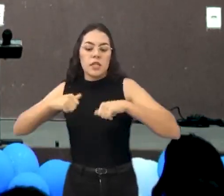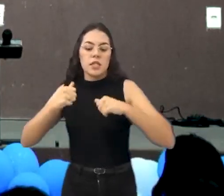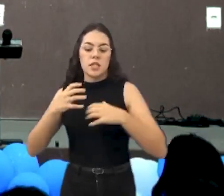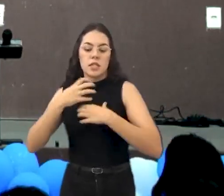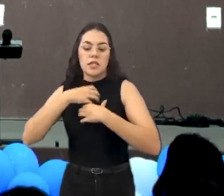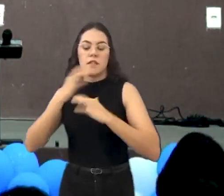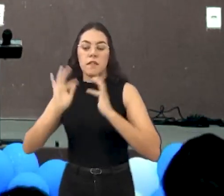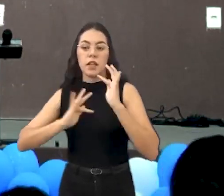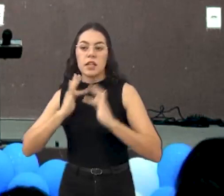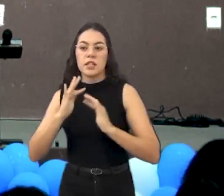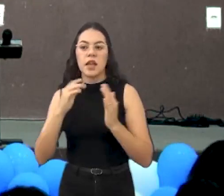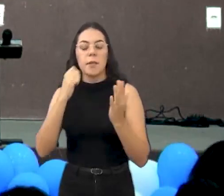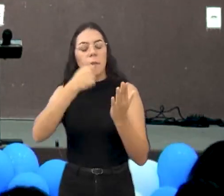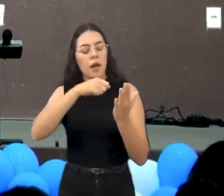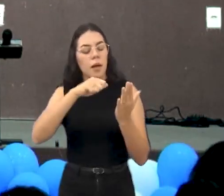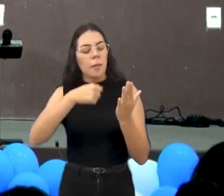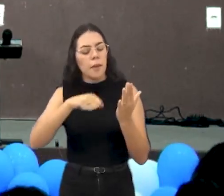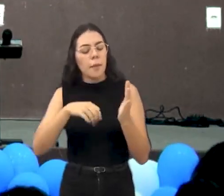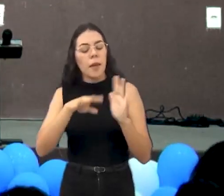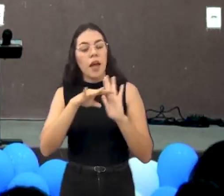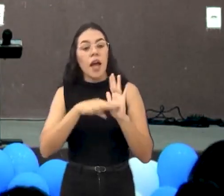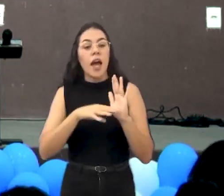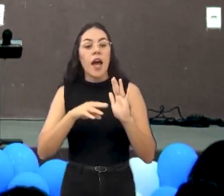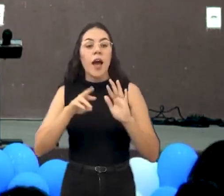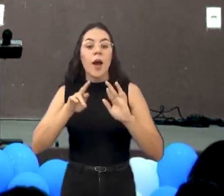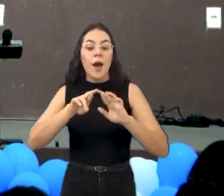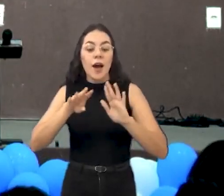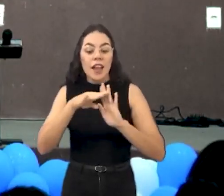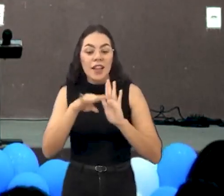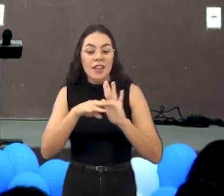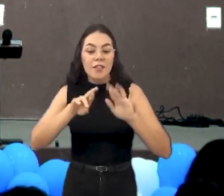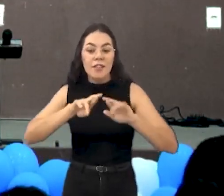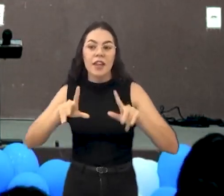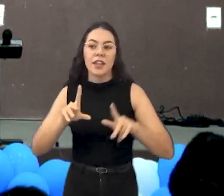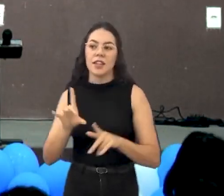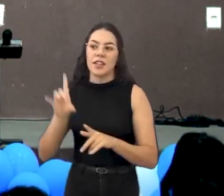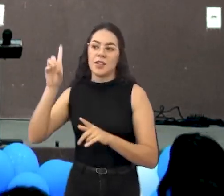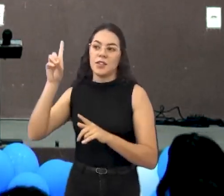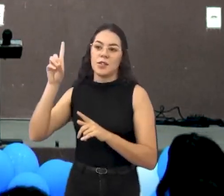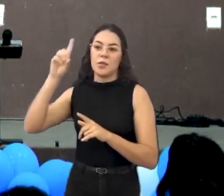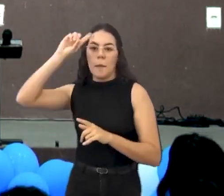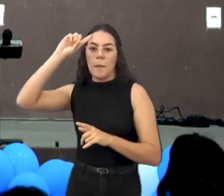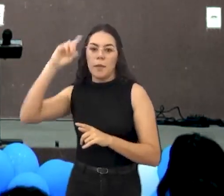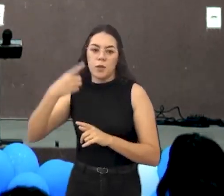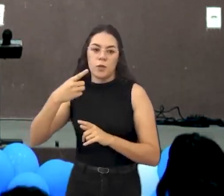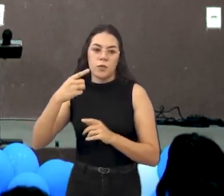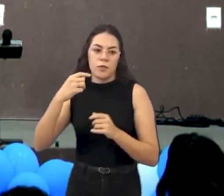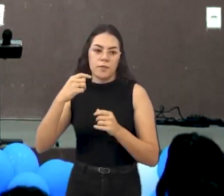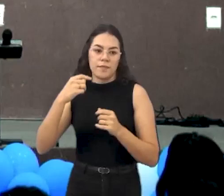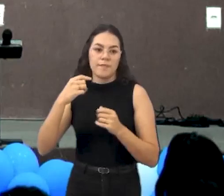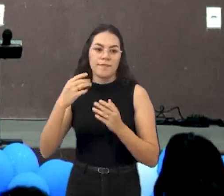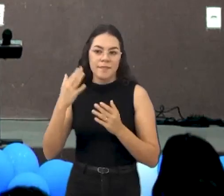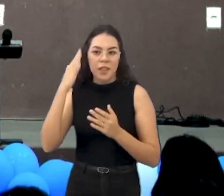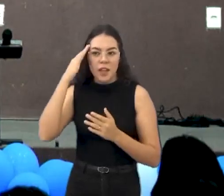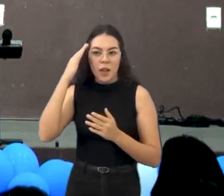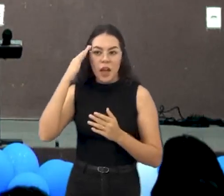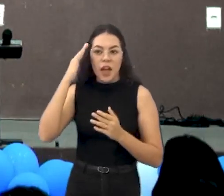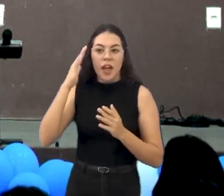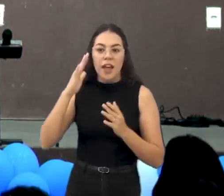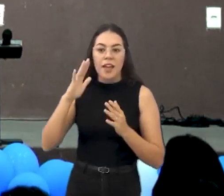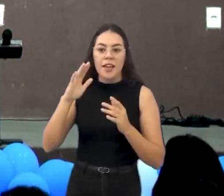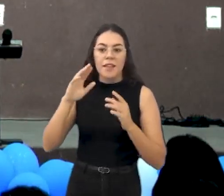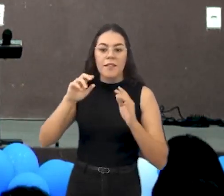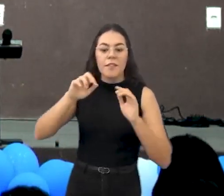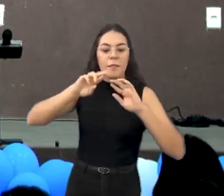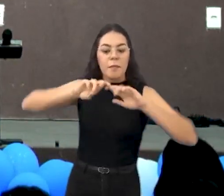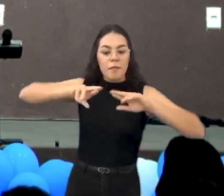a gente vai criar muitas vezes uma lista diferente da lista que Jesus afirmou aqui. Com certeza. E você vai ver que realmente a gente criaria uma